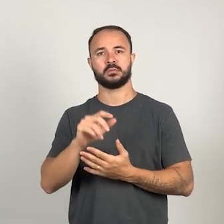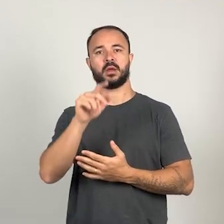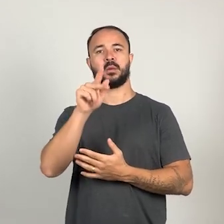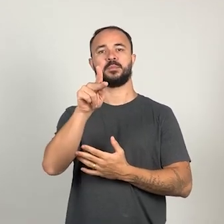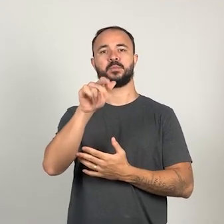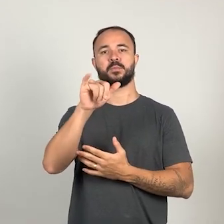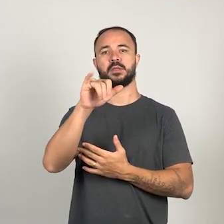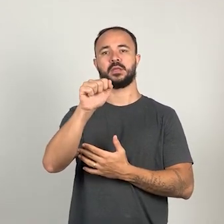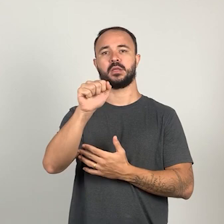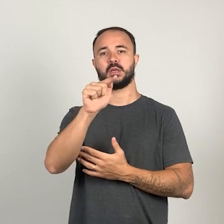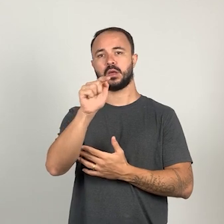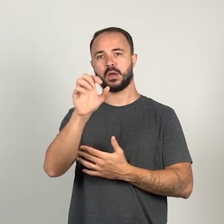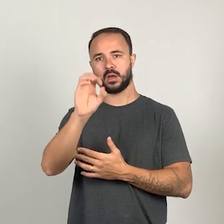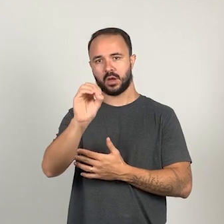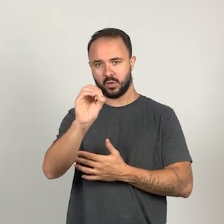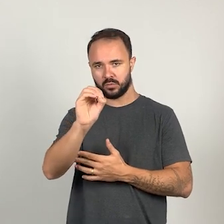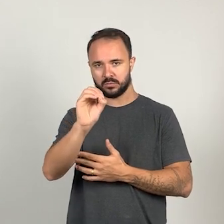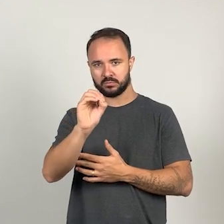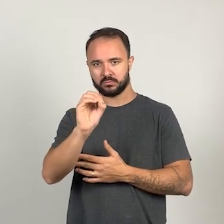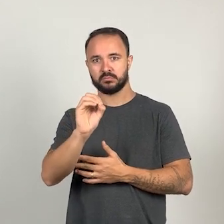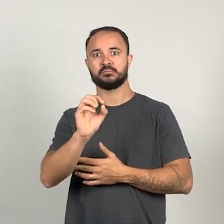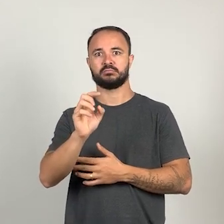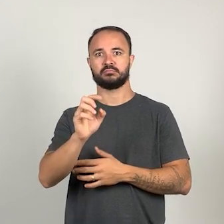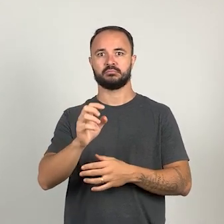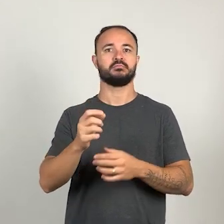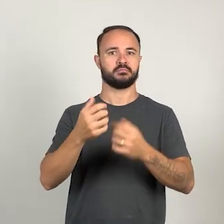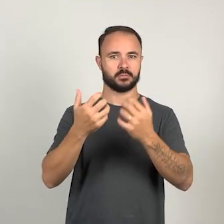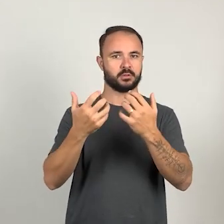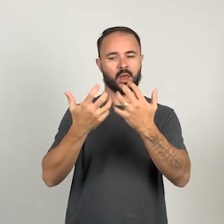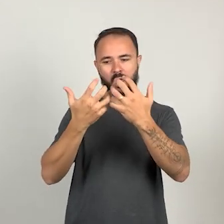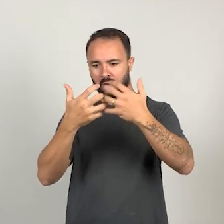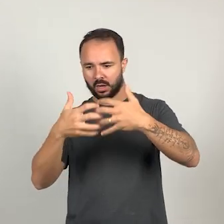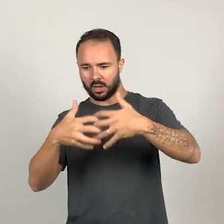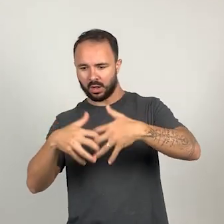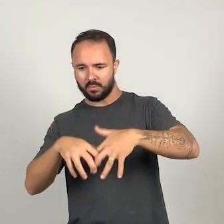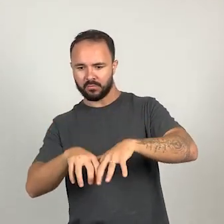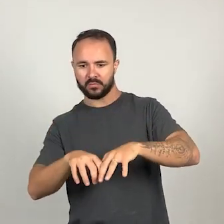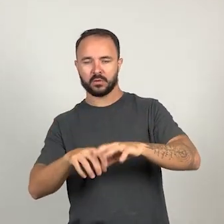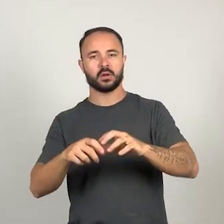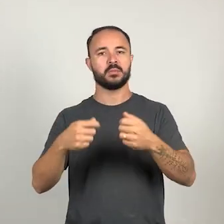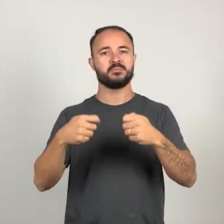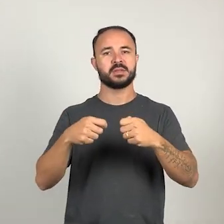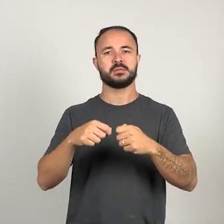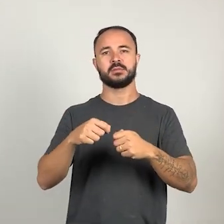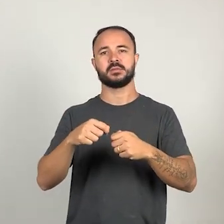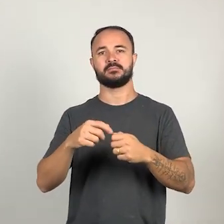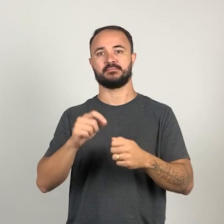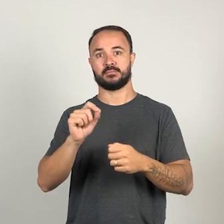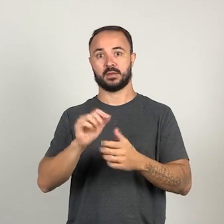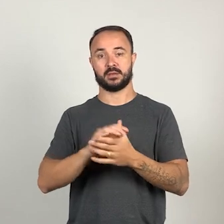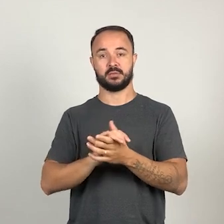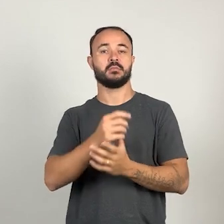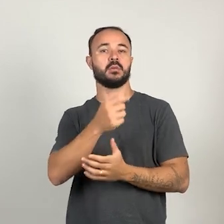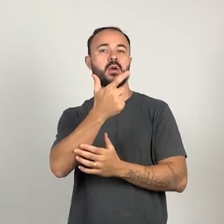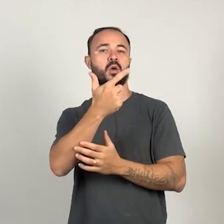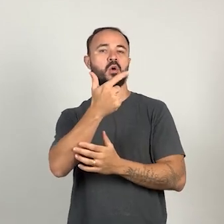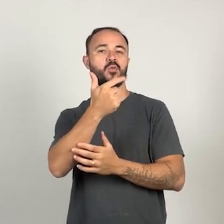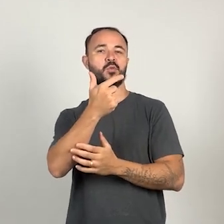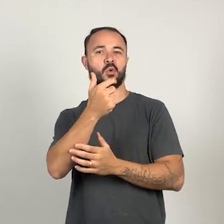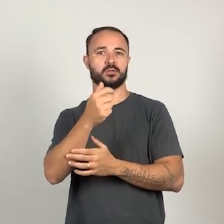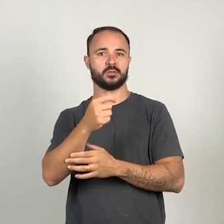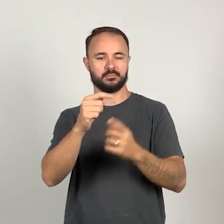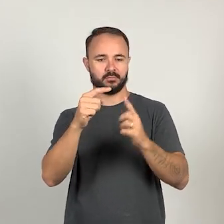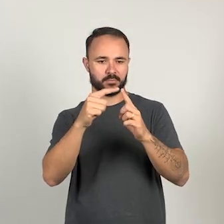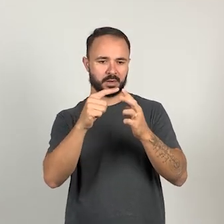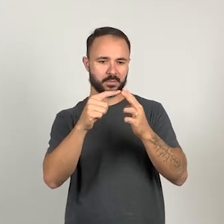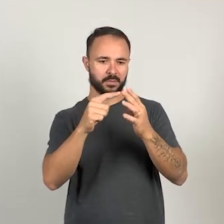que ser justamente a engrenagem de 12 dentes, uma vez que é ela que vai acoplar no nosso